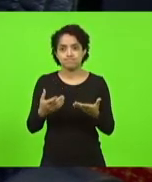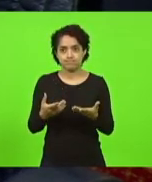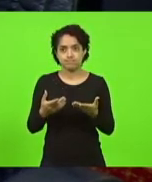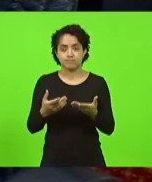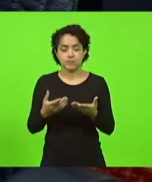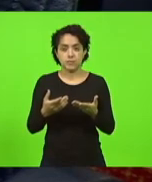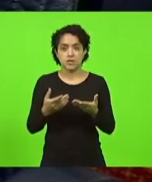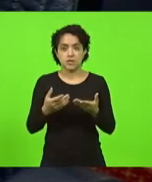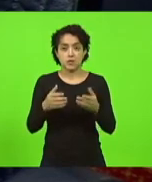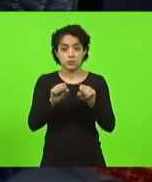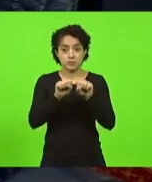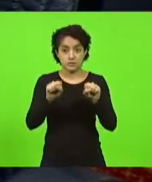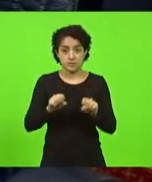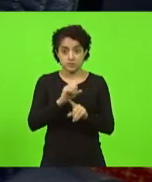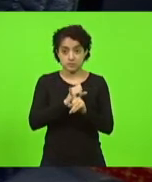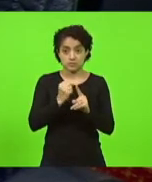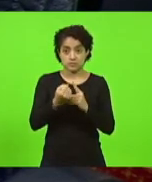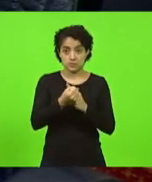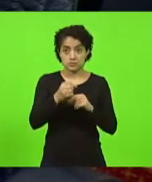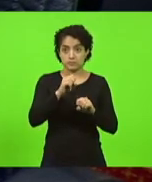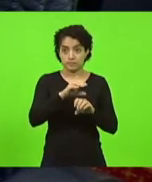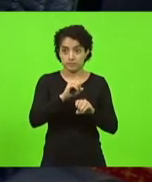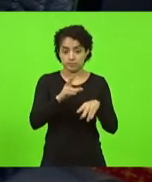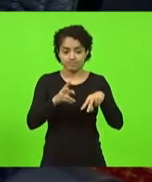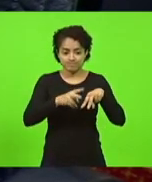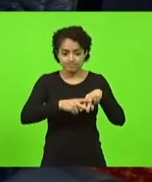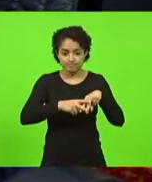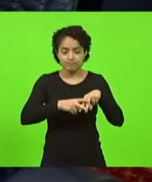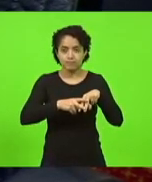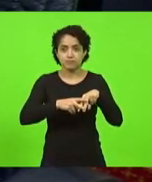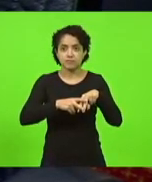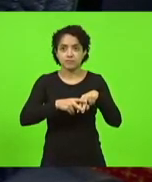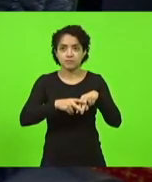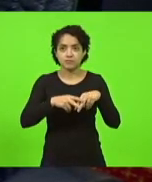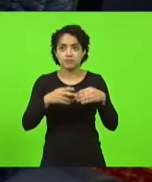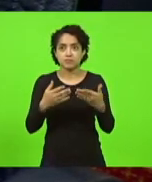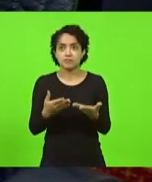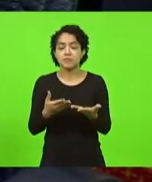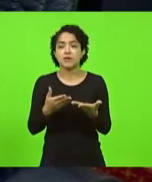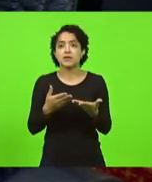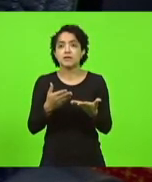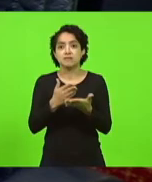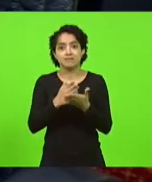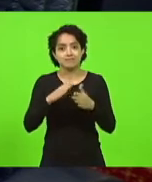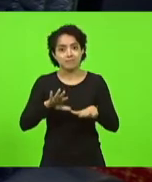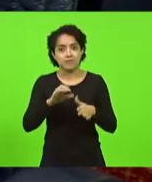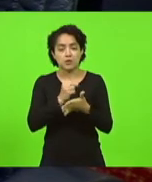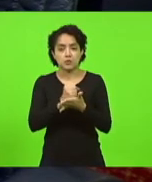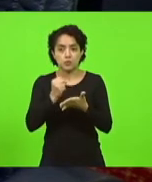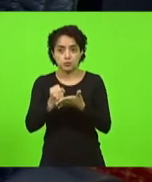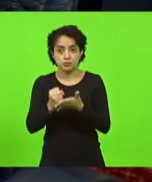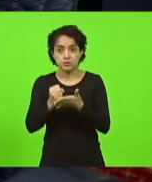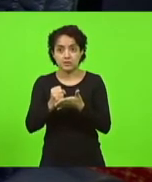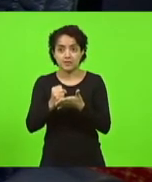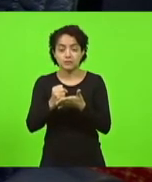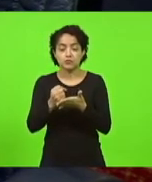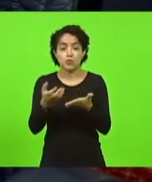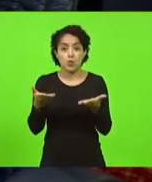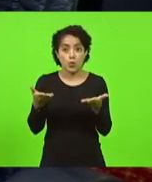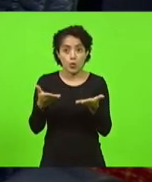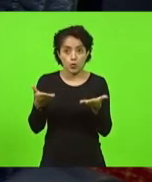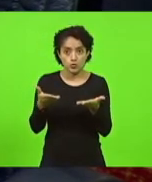sócio-prisional, porque nós temos um encerramento de contrato de muitos profissionais, exatamente na data de hoje,